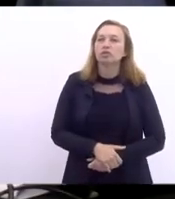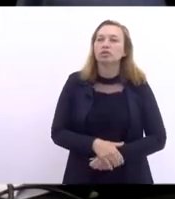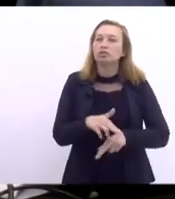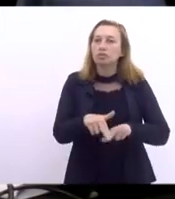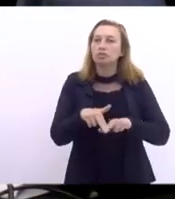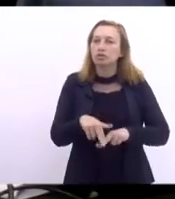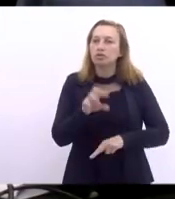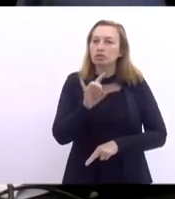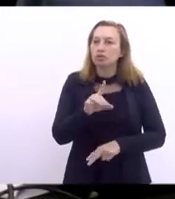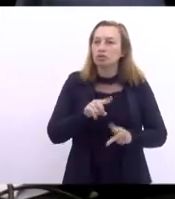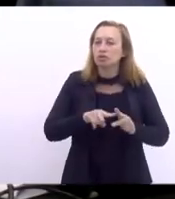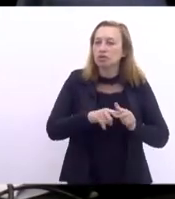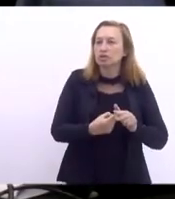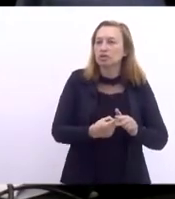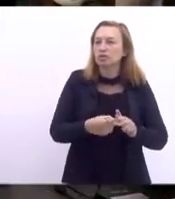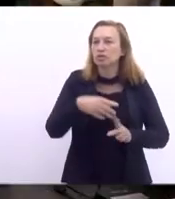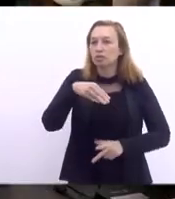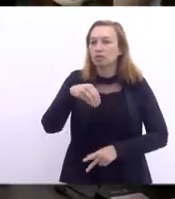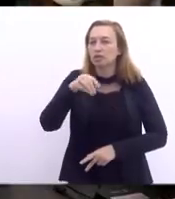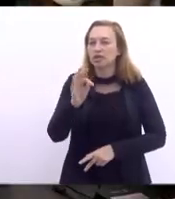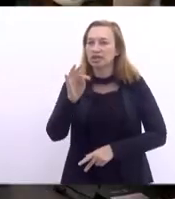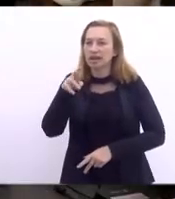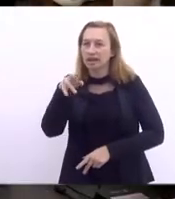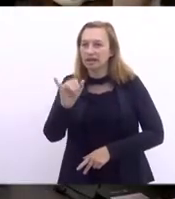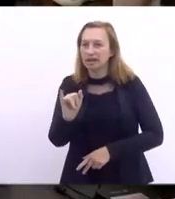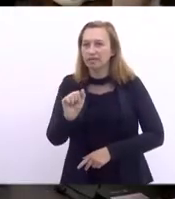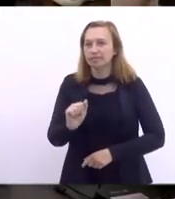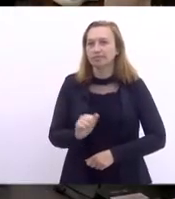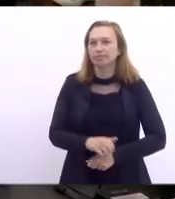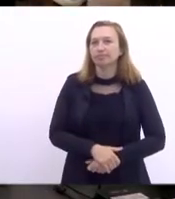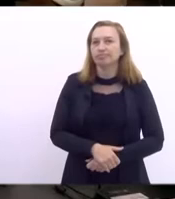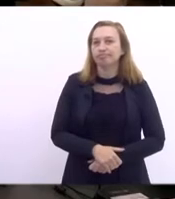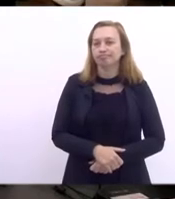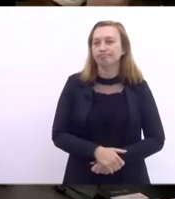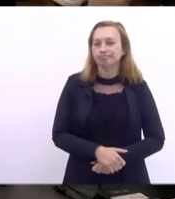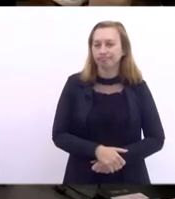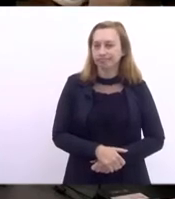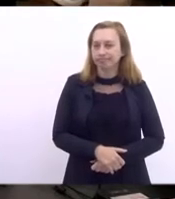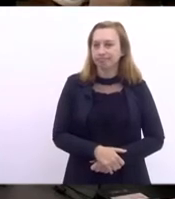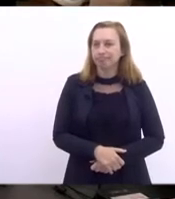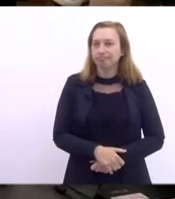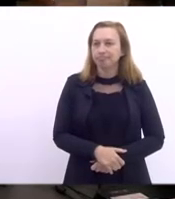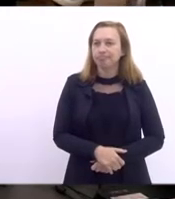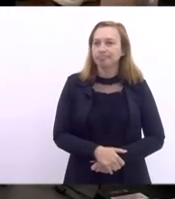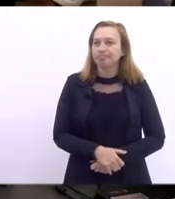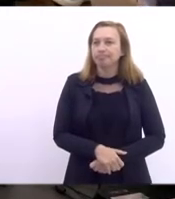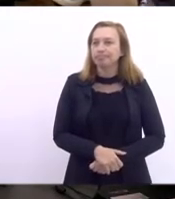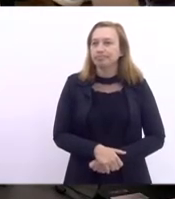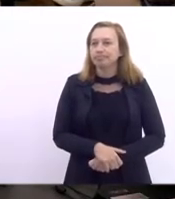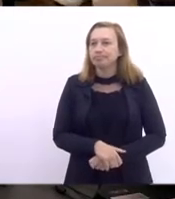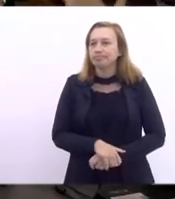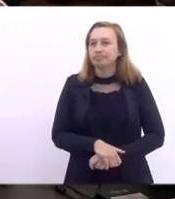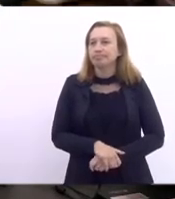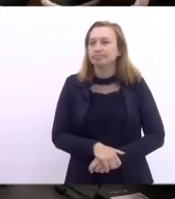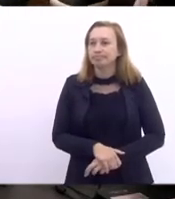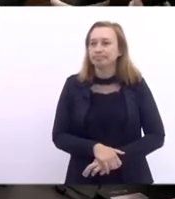que tinha que ser só correção monetária e Ah é Ah é bom